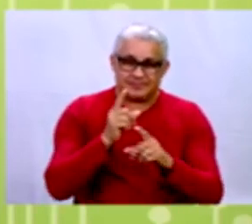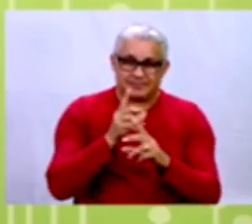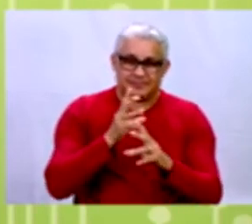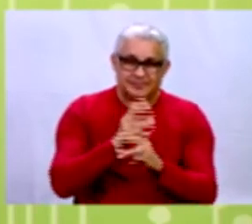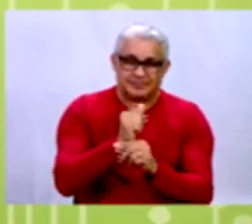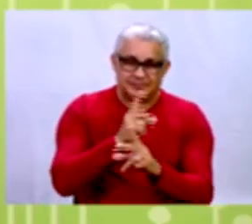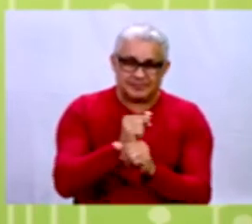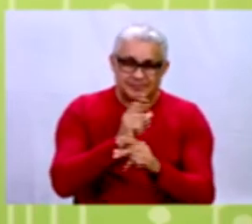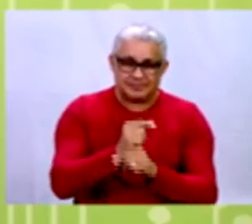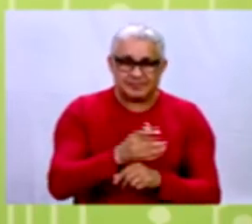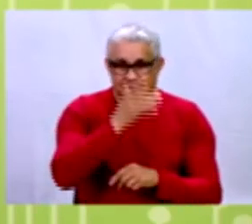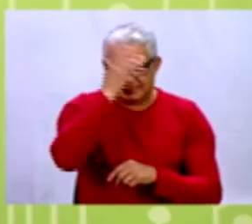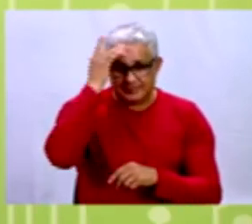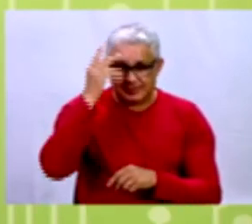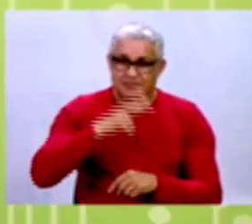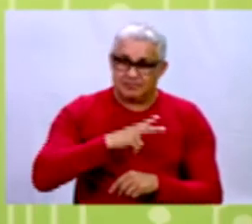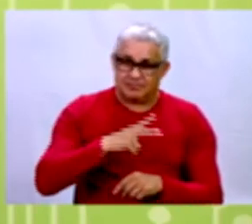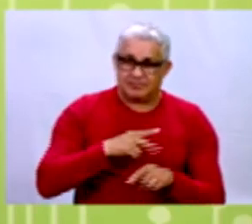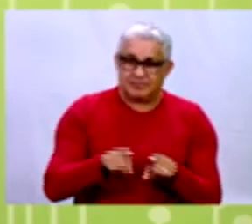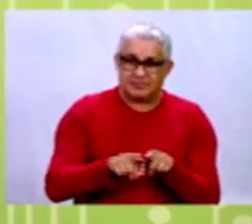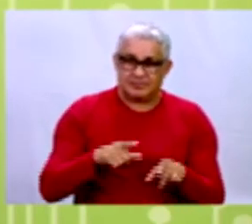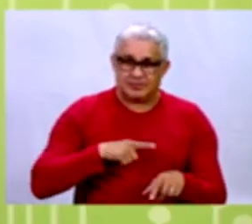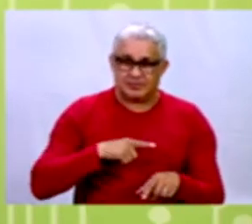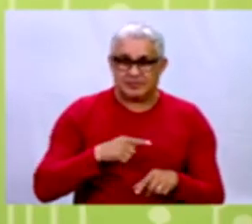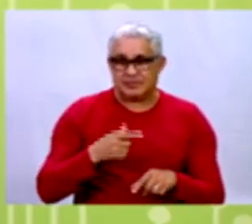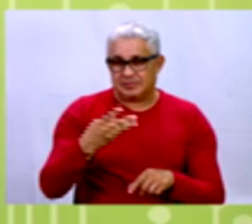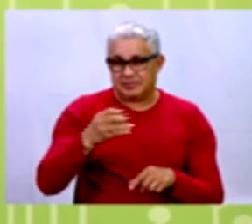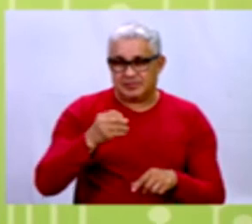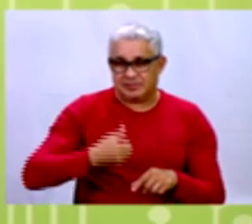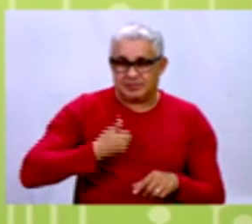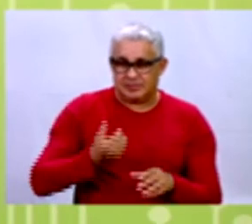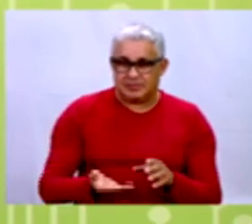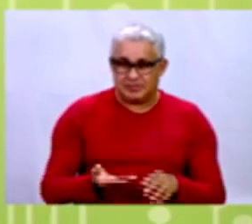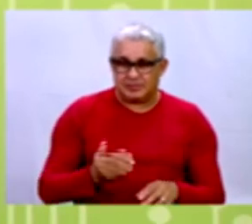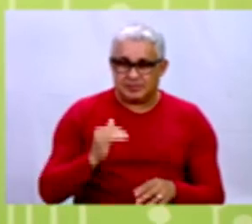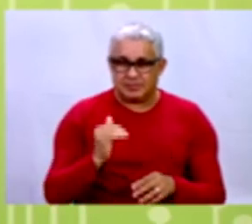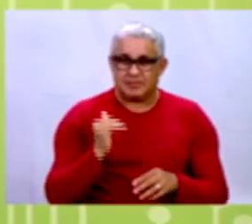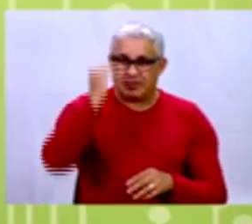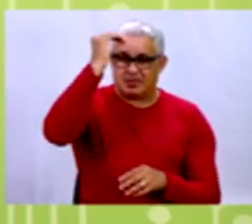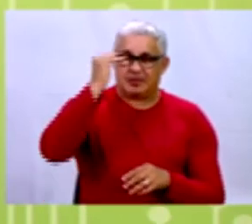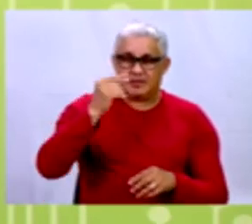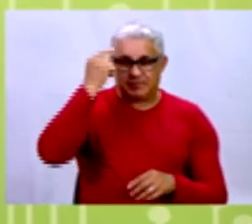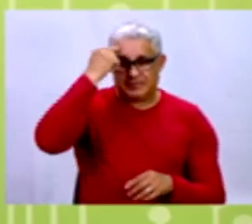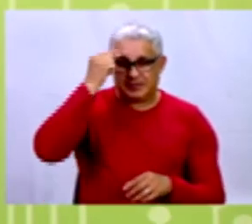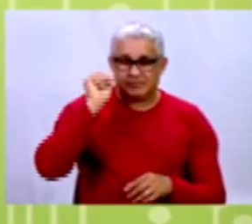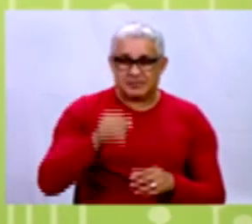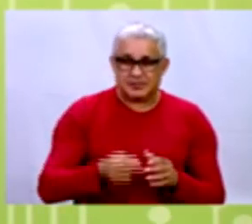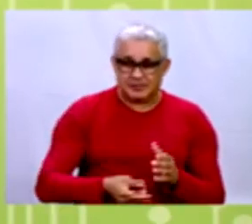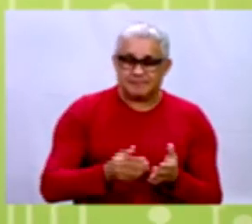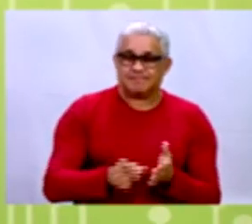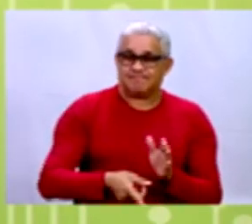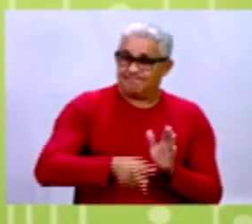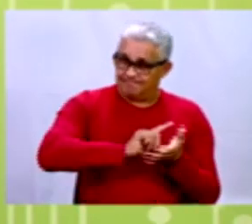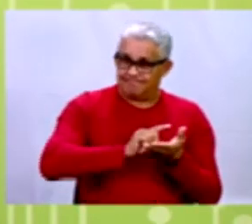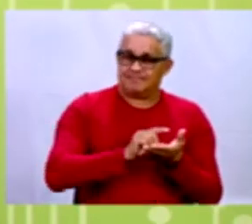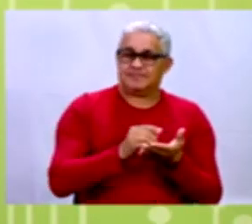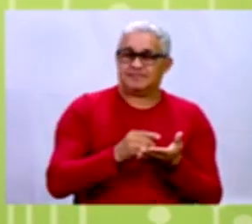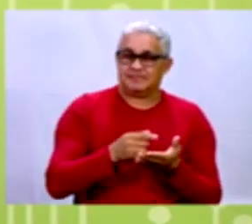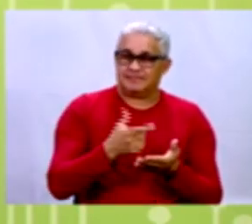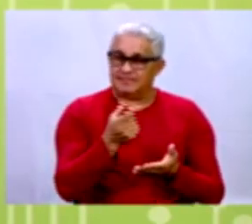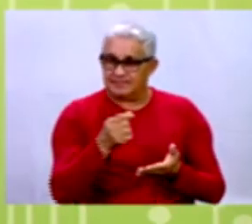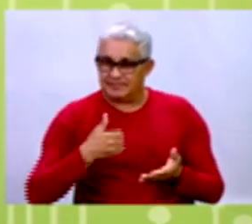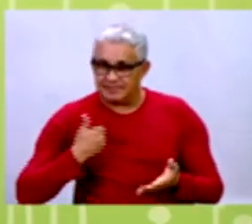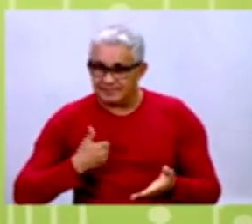pessoais, para as pessoas que têm mais de 40, 45 anos, pensam, nossa, se eu tivesse começado com 20, hoje eu já teria